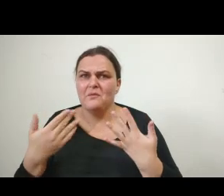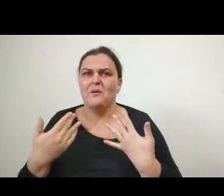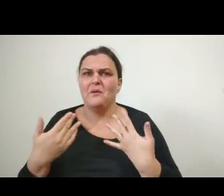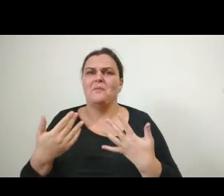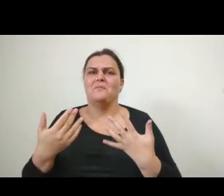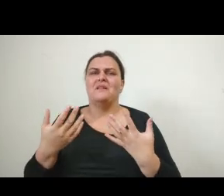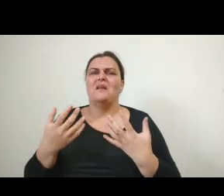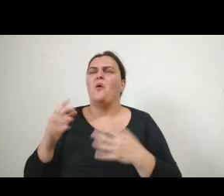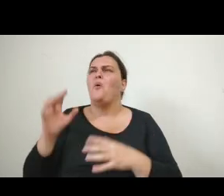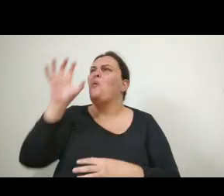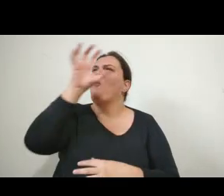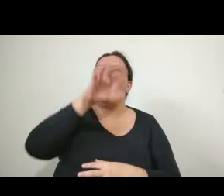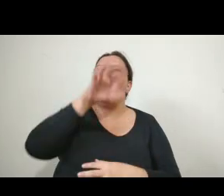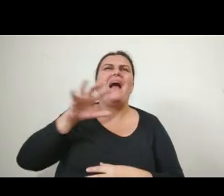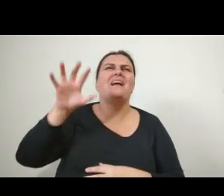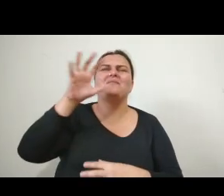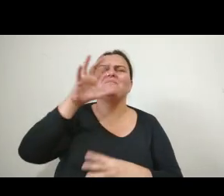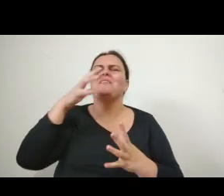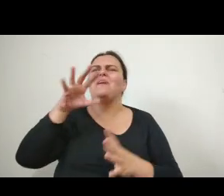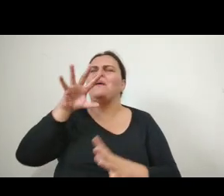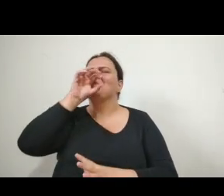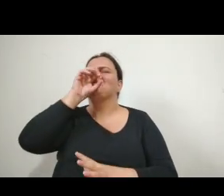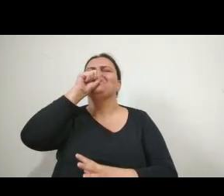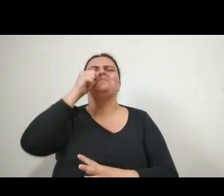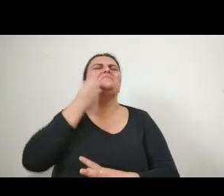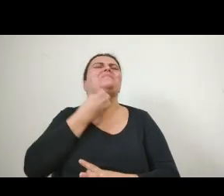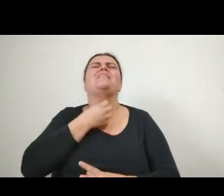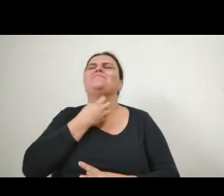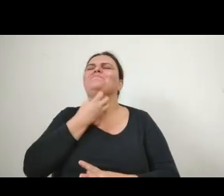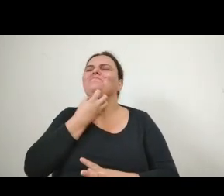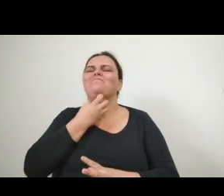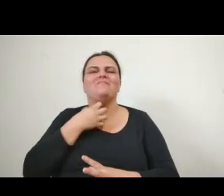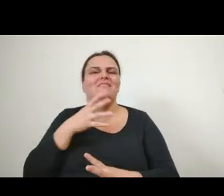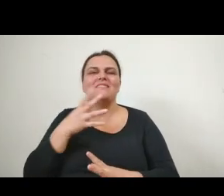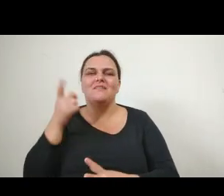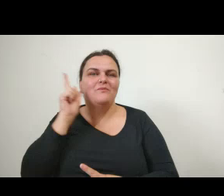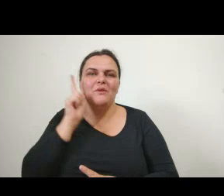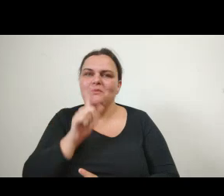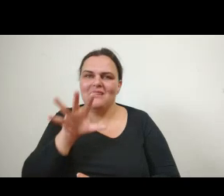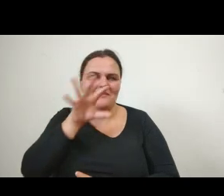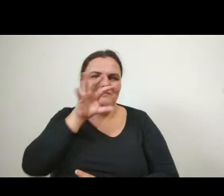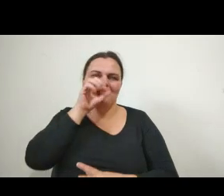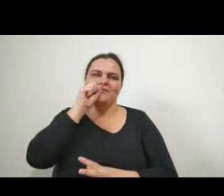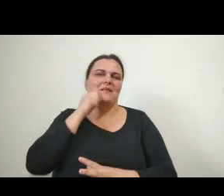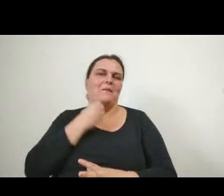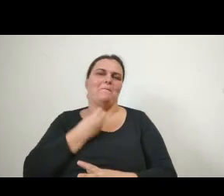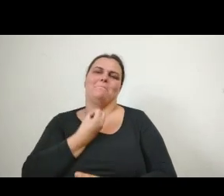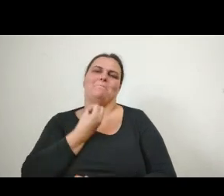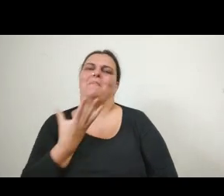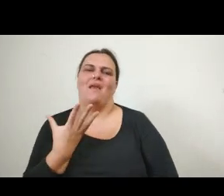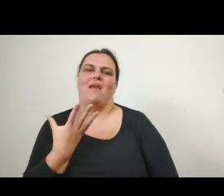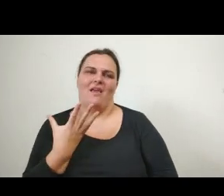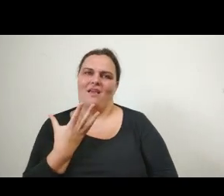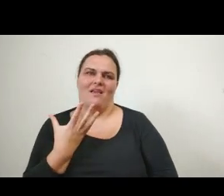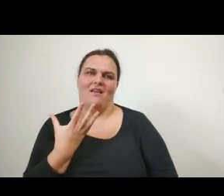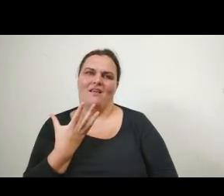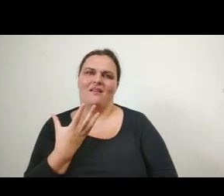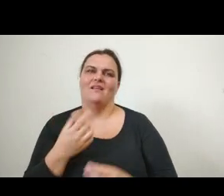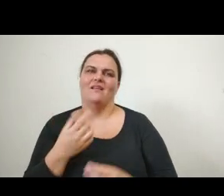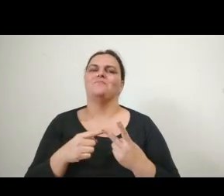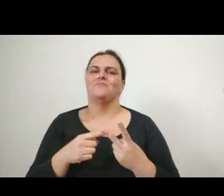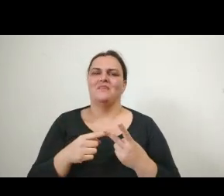em risco. Esse aumento da população de vetores de doença, né, que acabei de falar, é um problema